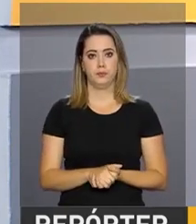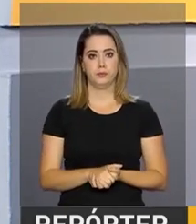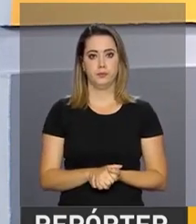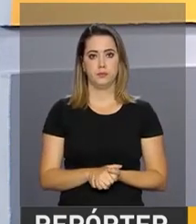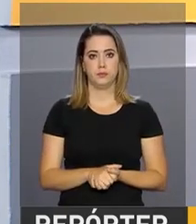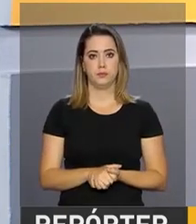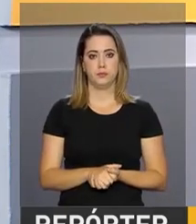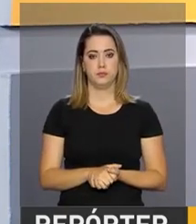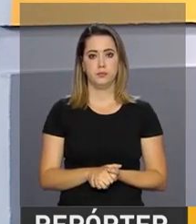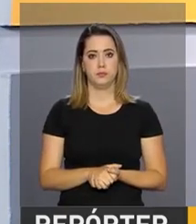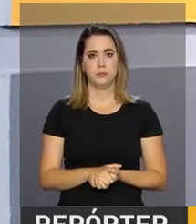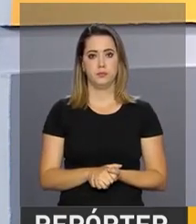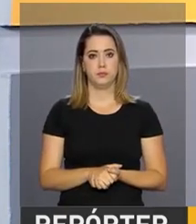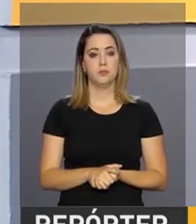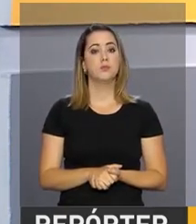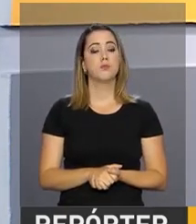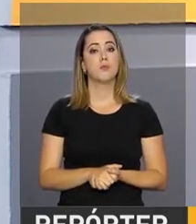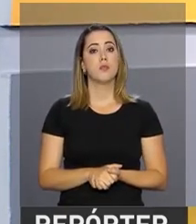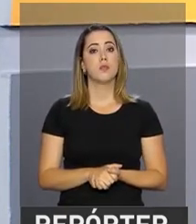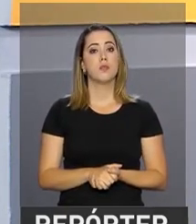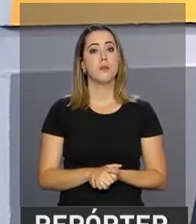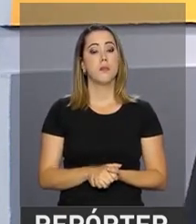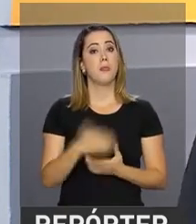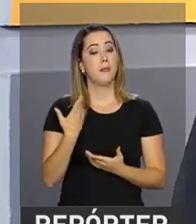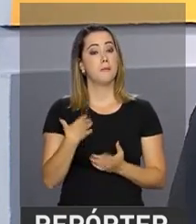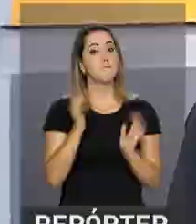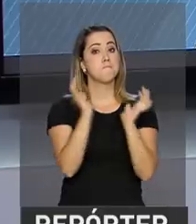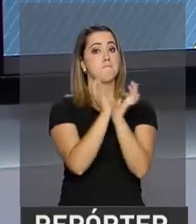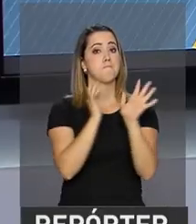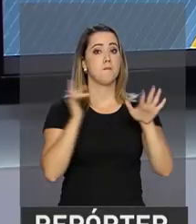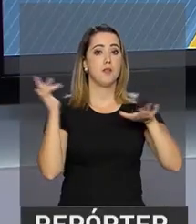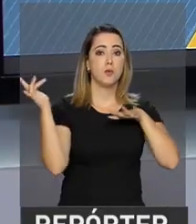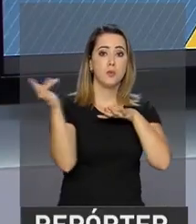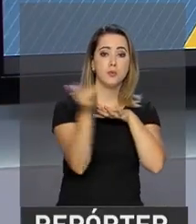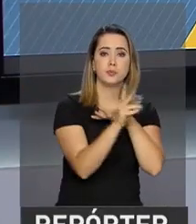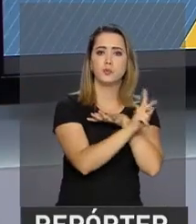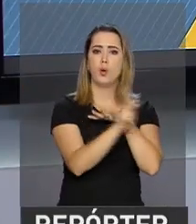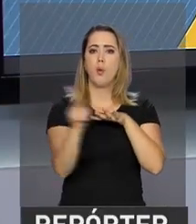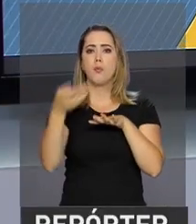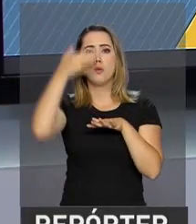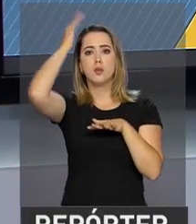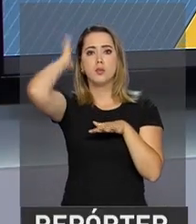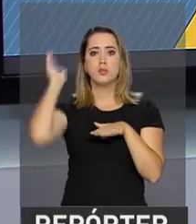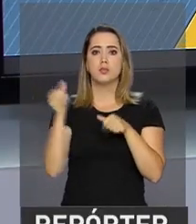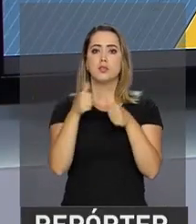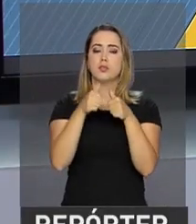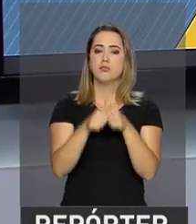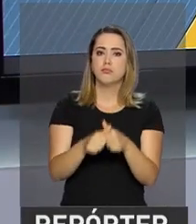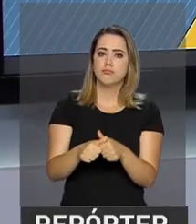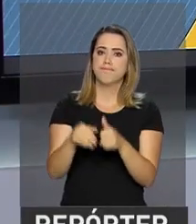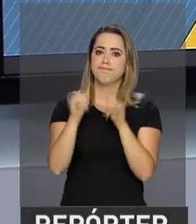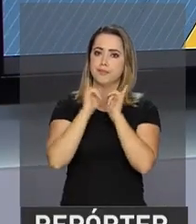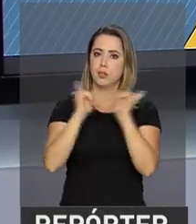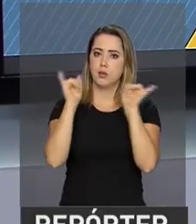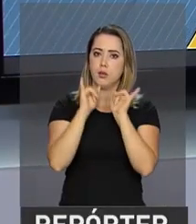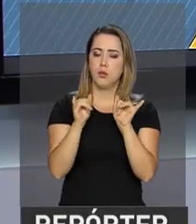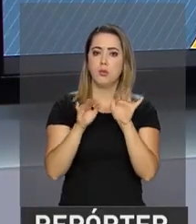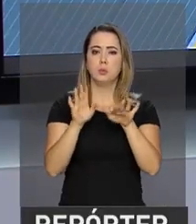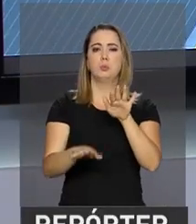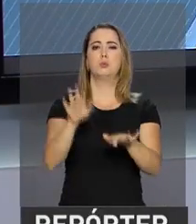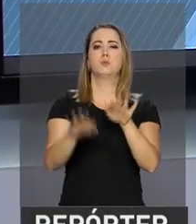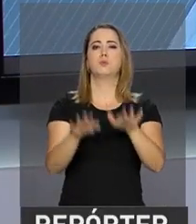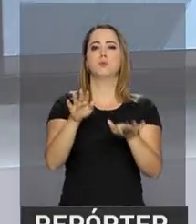dac@itamaraty.gov.br, que a gente vê aí também na tela. E em uma rede social, o presidente Michel Temer se manifestou sobre